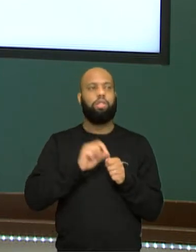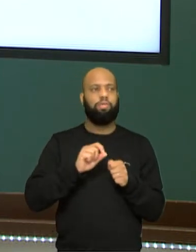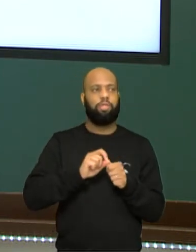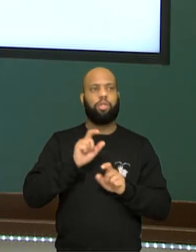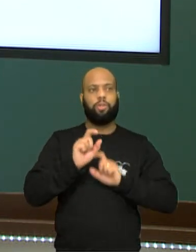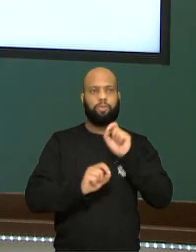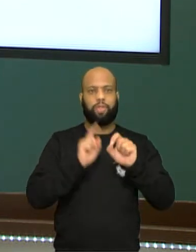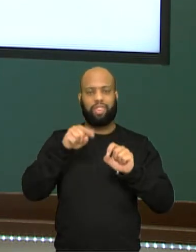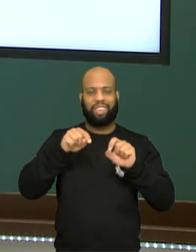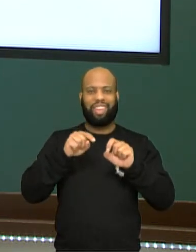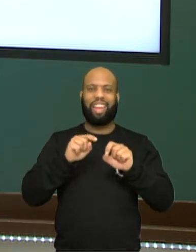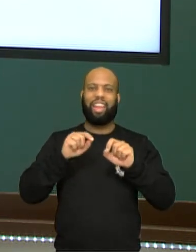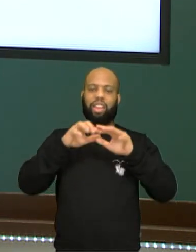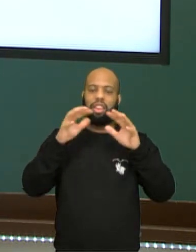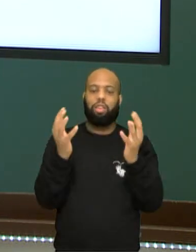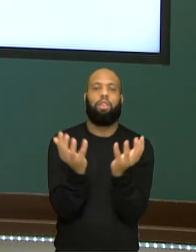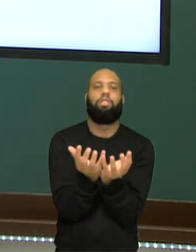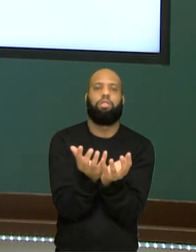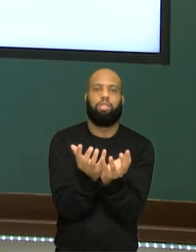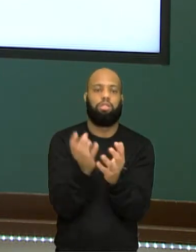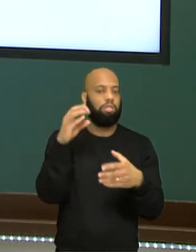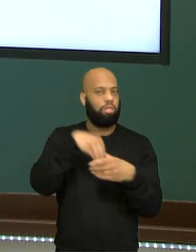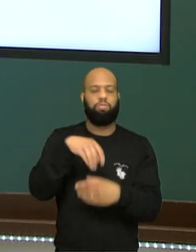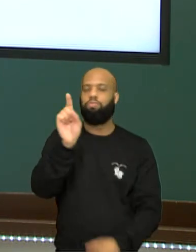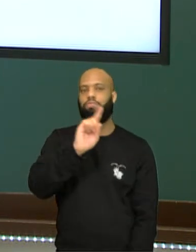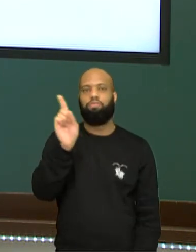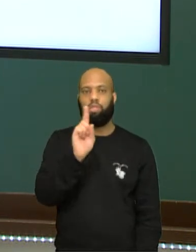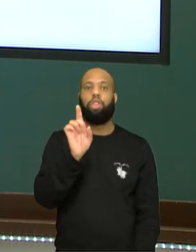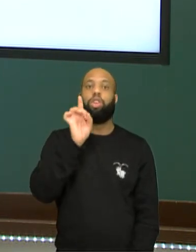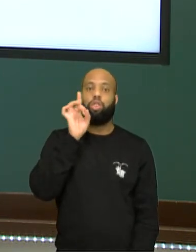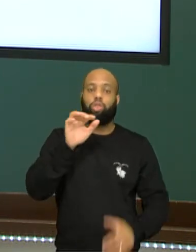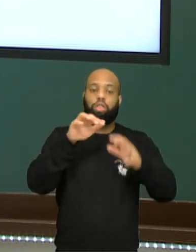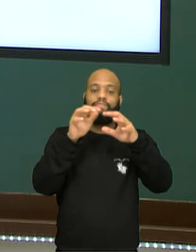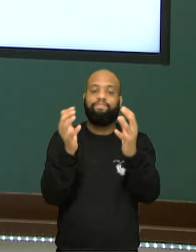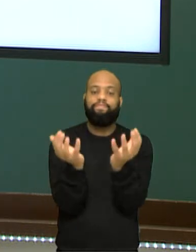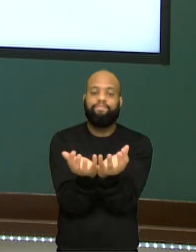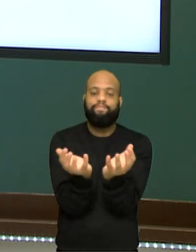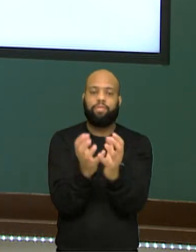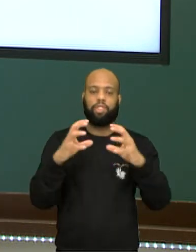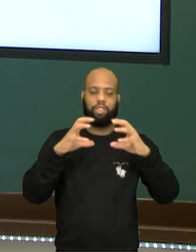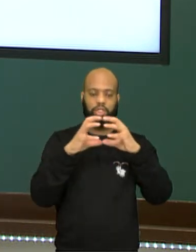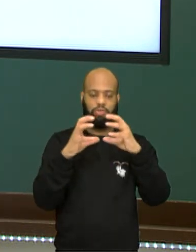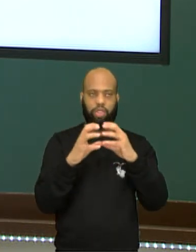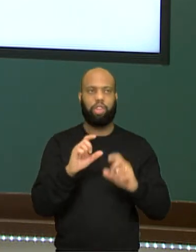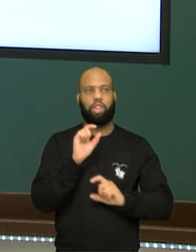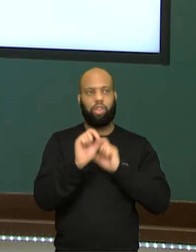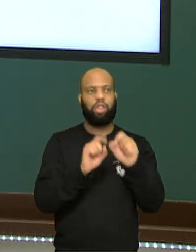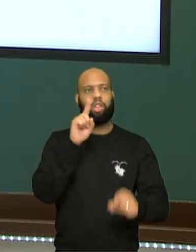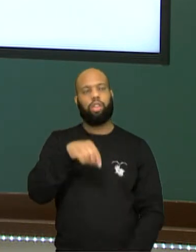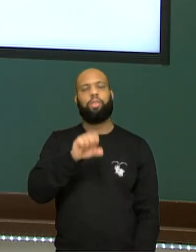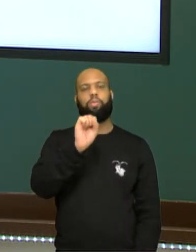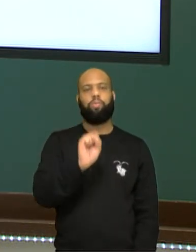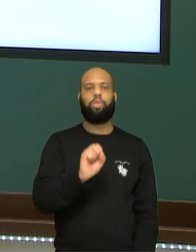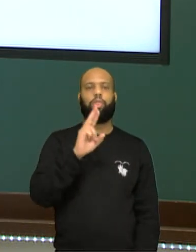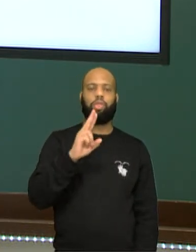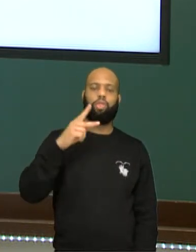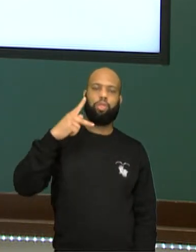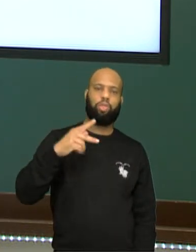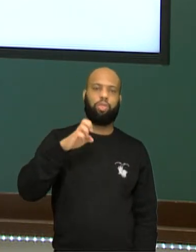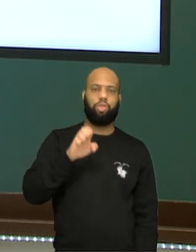formais lá também com a casca e torno da nossa do nosso esfera e esse é exatamente